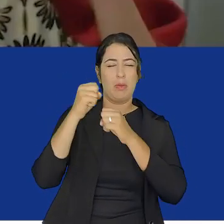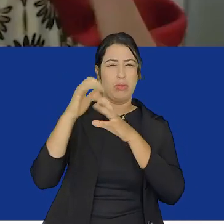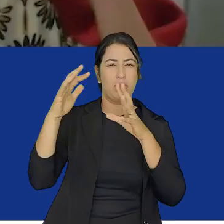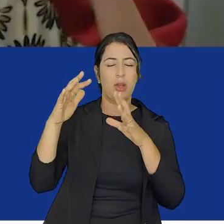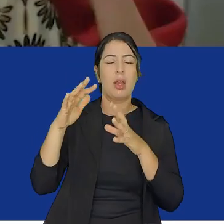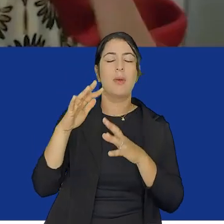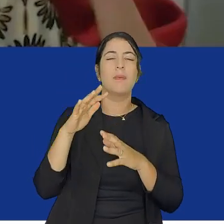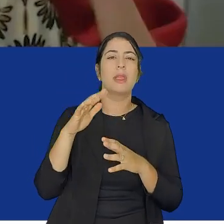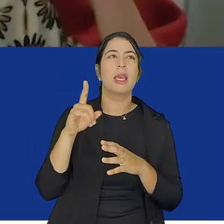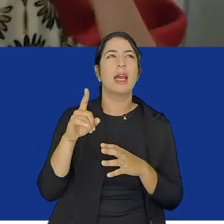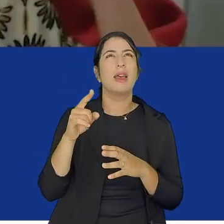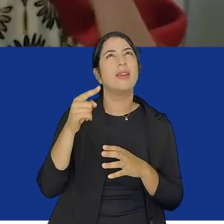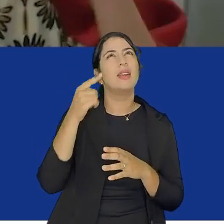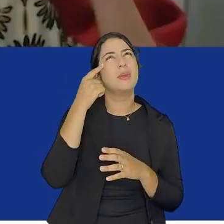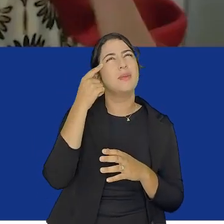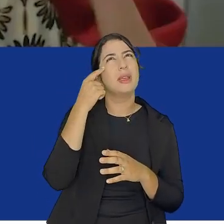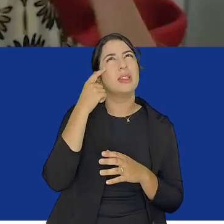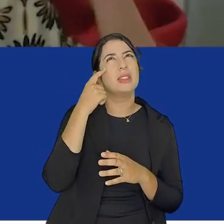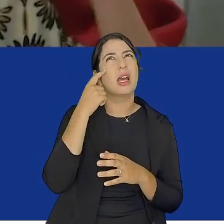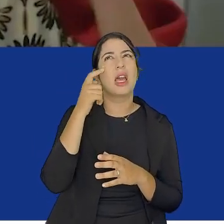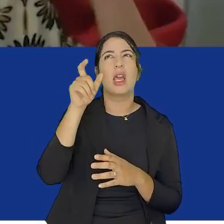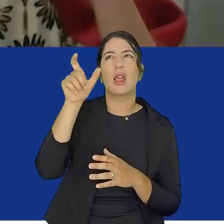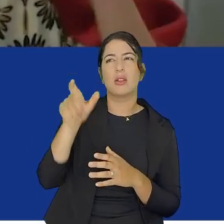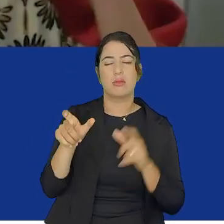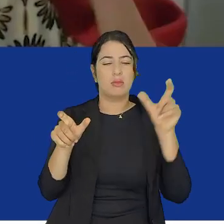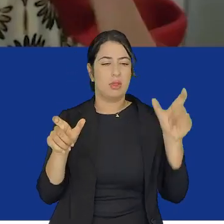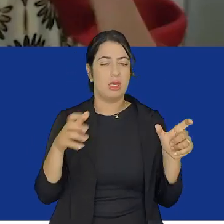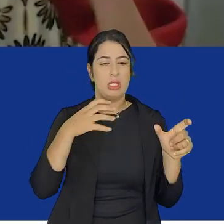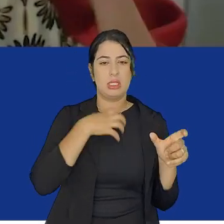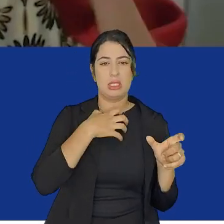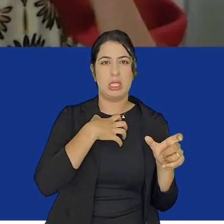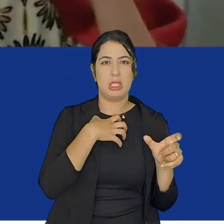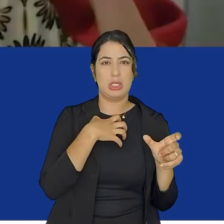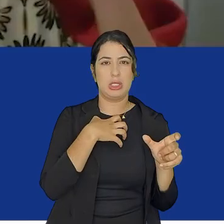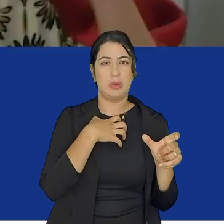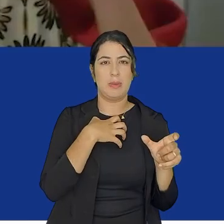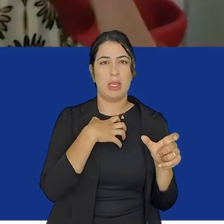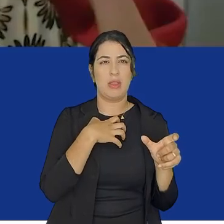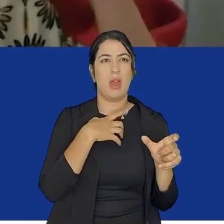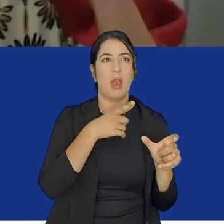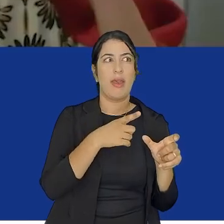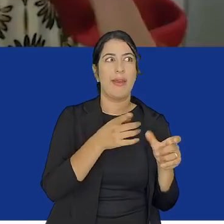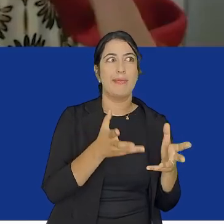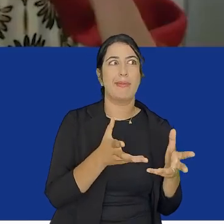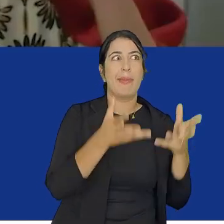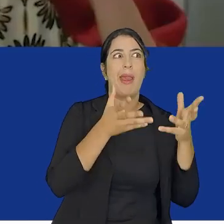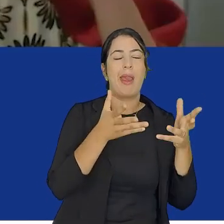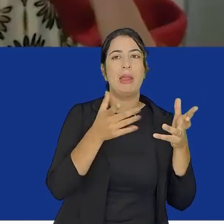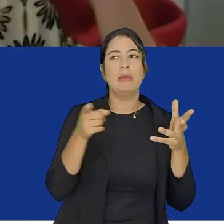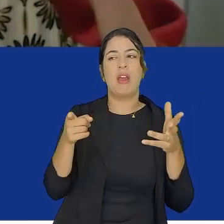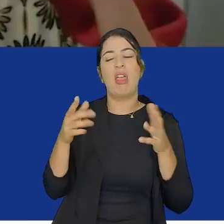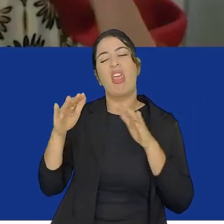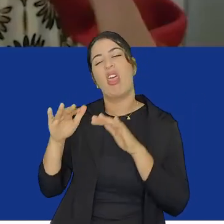nós teremos. Não é de ser otimista ou pessimista, é de ter os dois pés na realidade e falar, no que depende de mim, eu vou